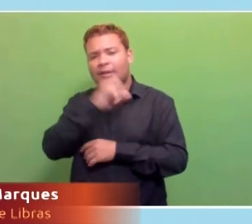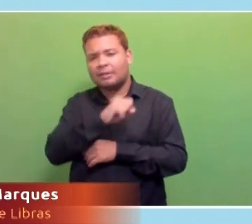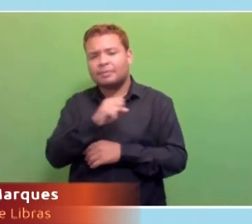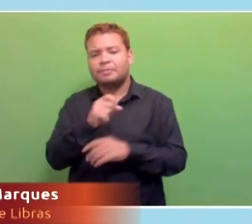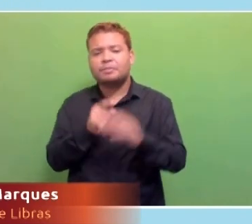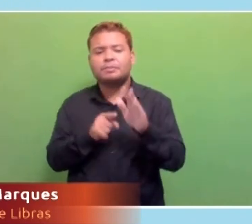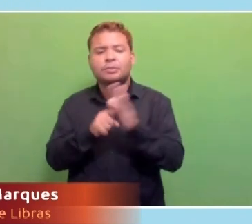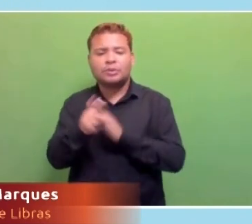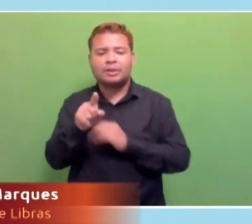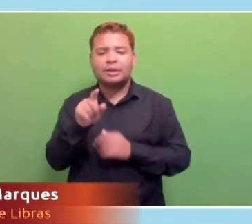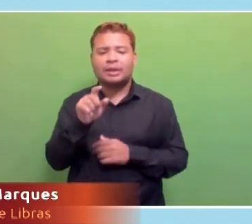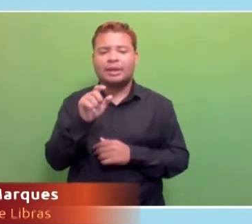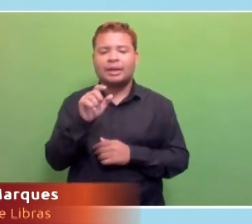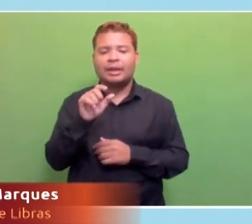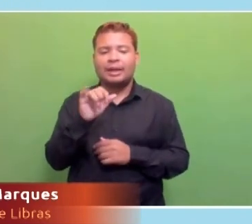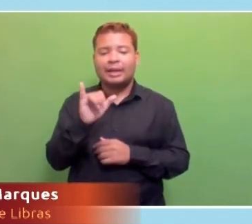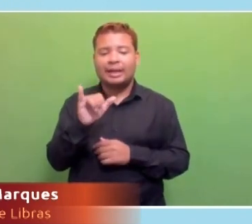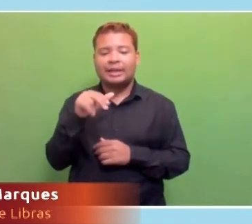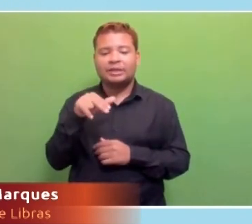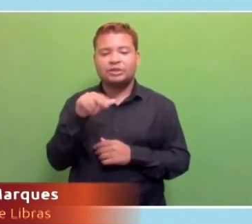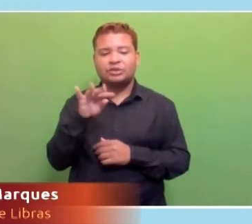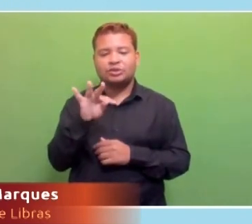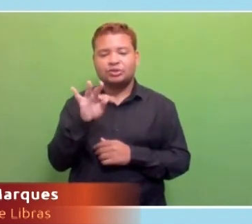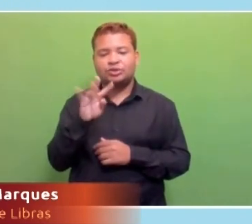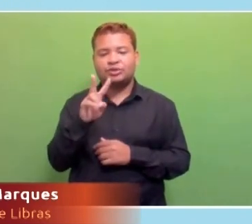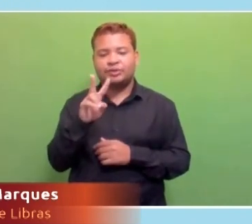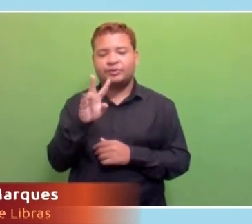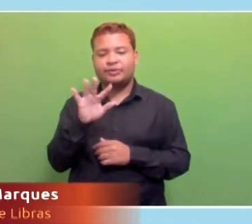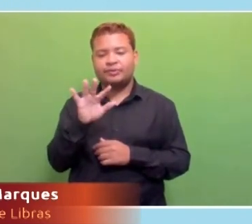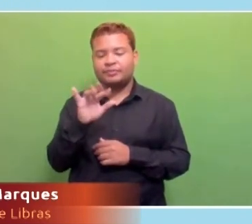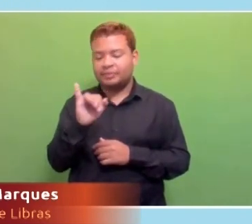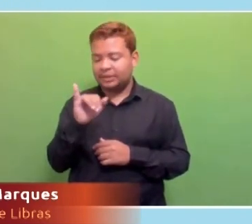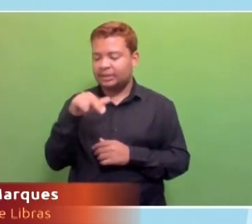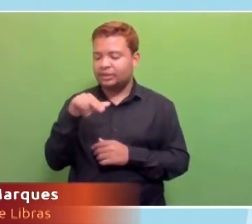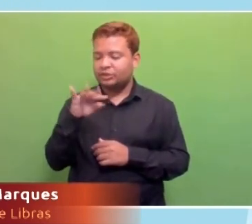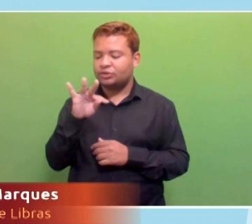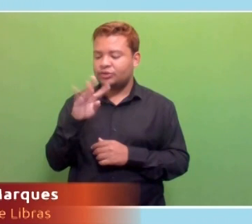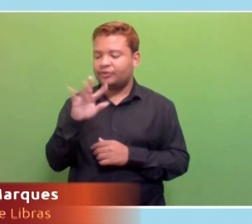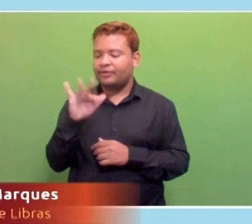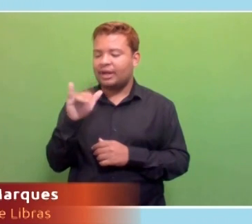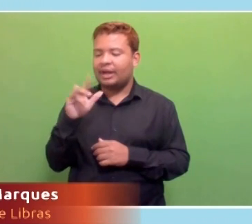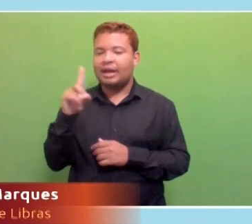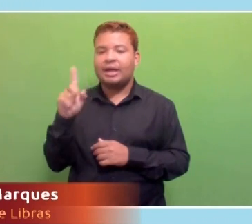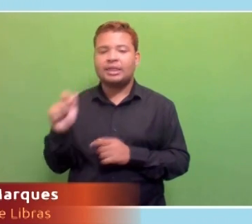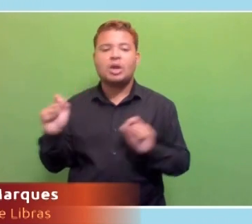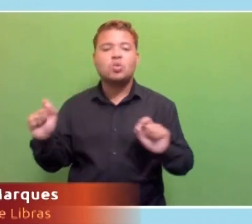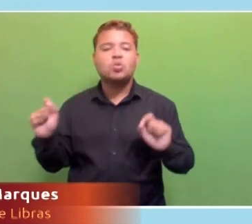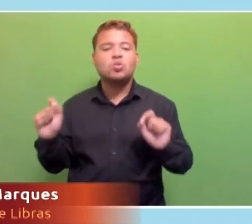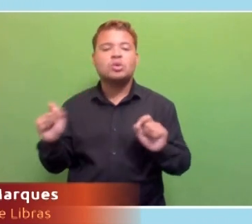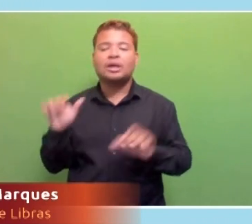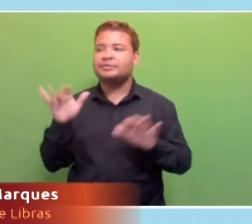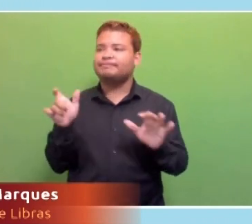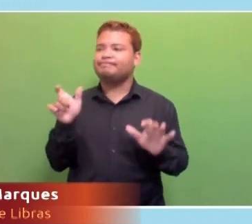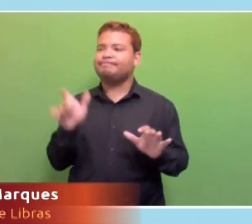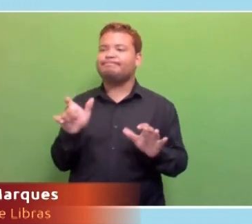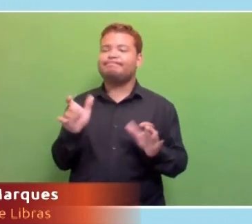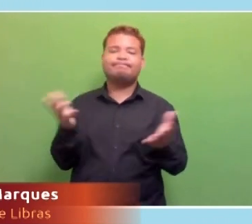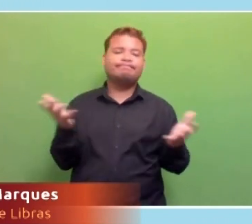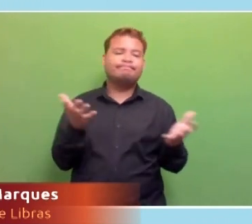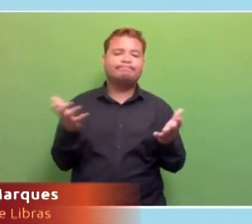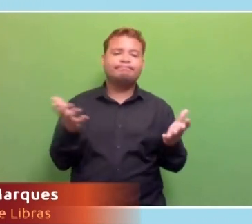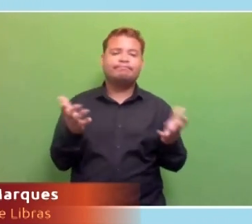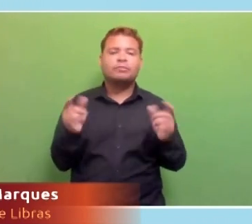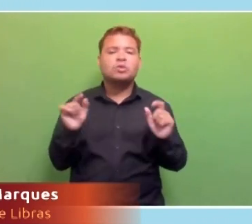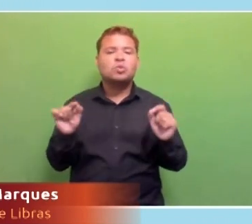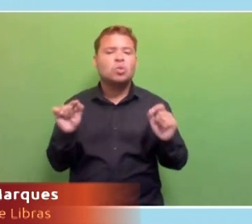gente sempre ouve falar esse termo quando tem essa questão entre Israel e Palestina, mas talvez nosso público não entenda, né? Intifada é uma ofensiva